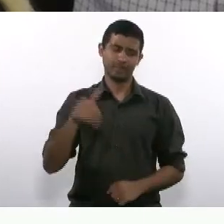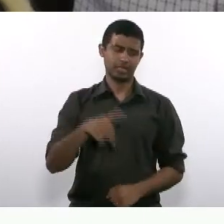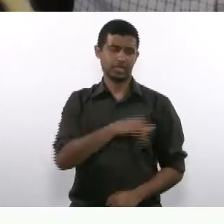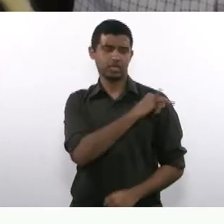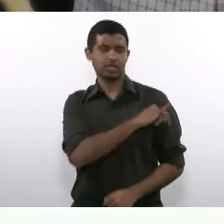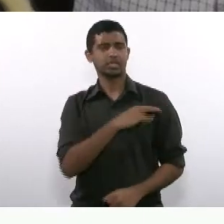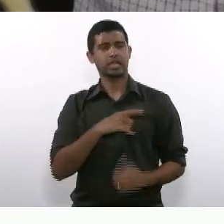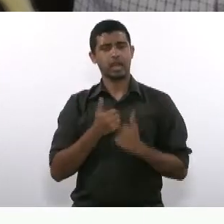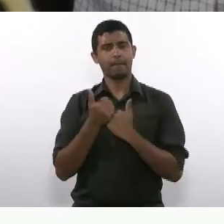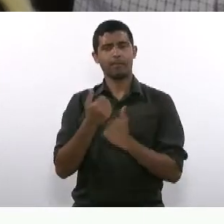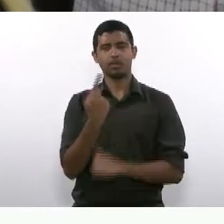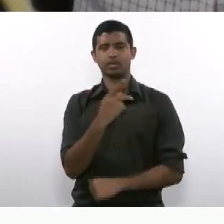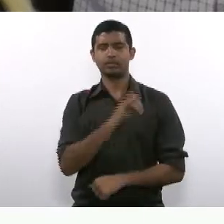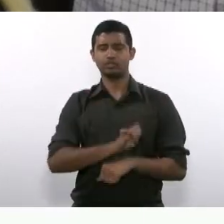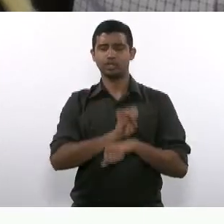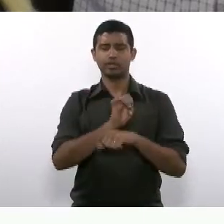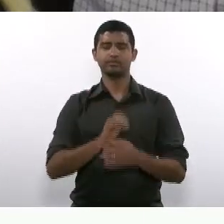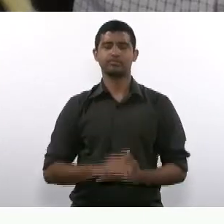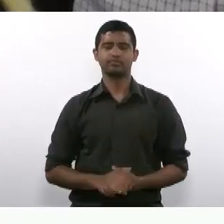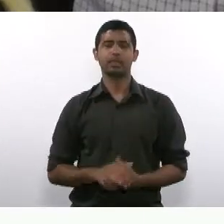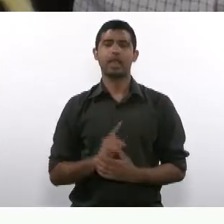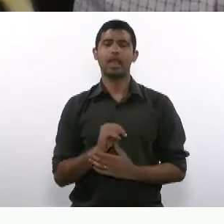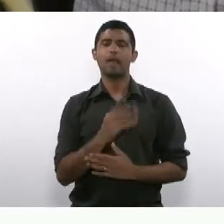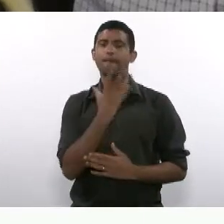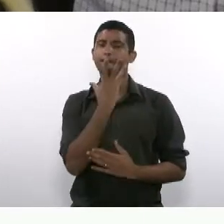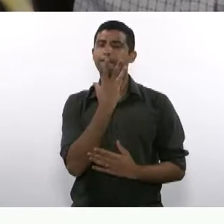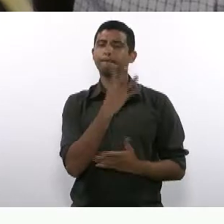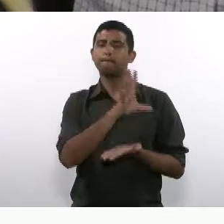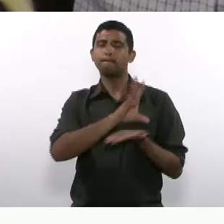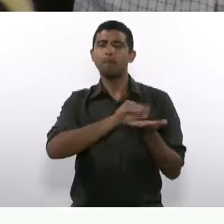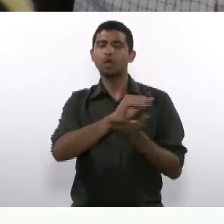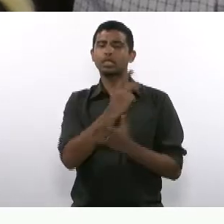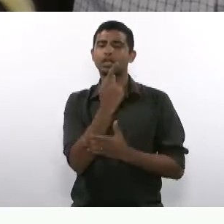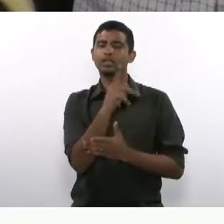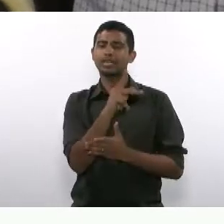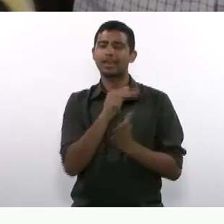Estado. Esse é o modelo da carta, assinada pelo governador.